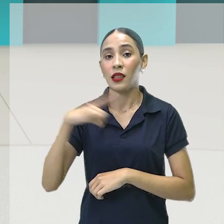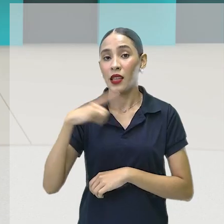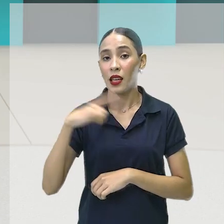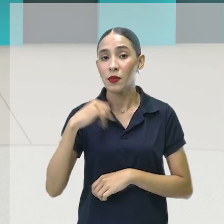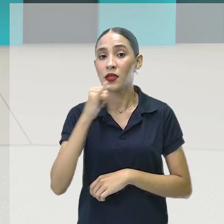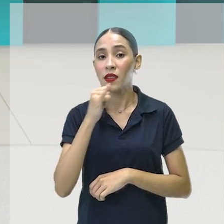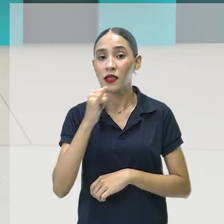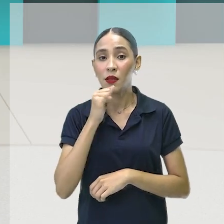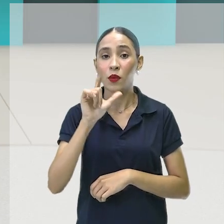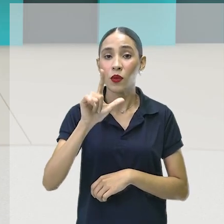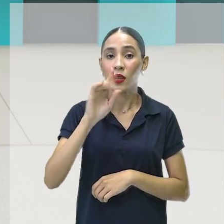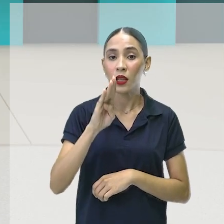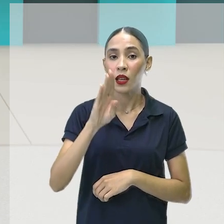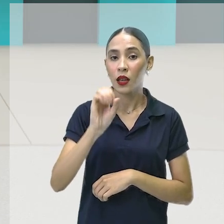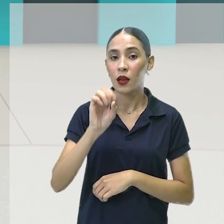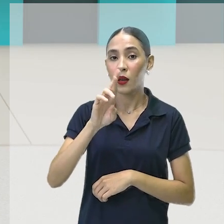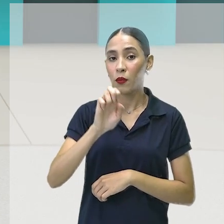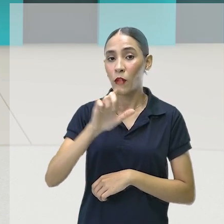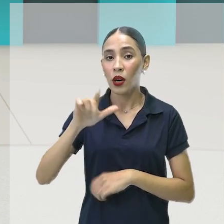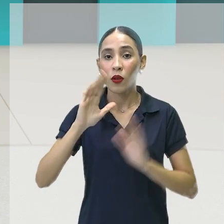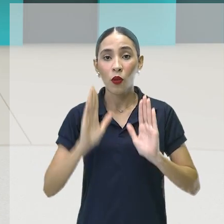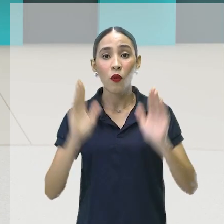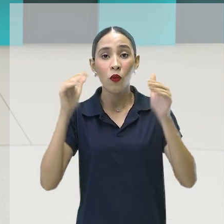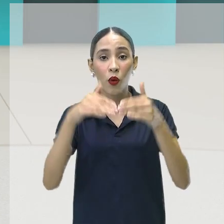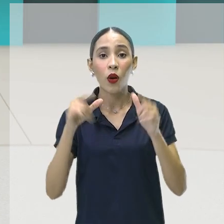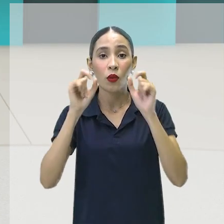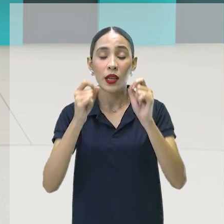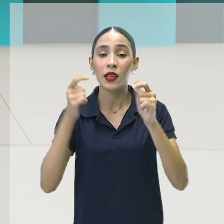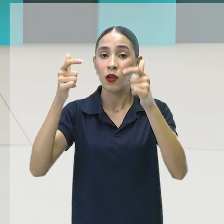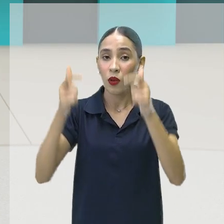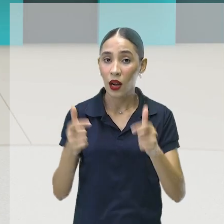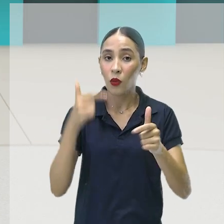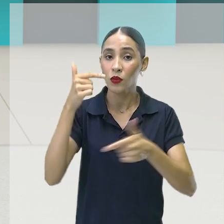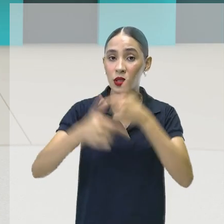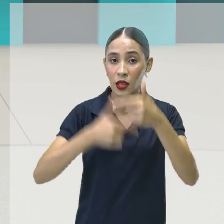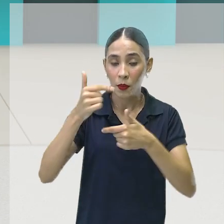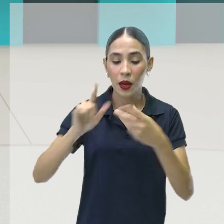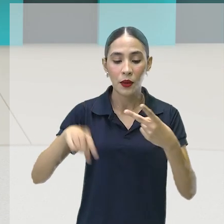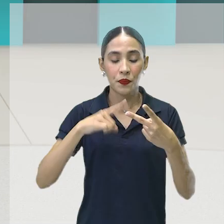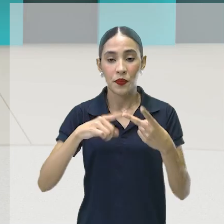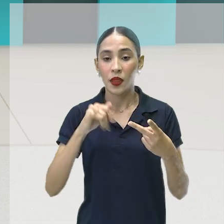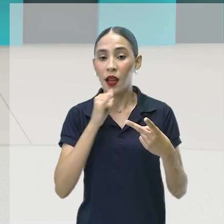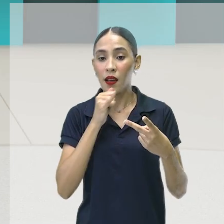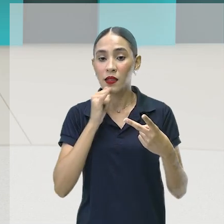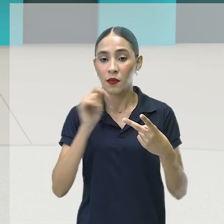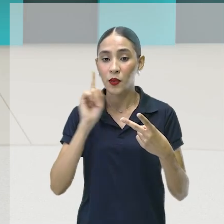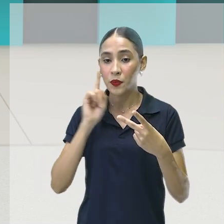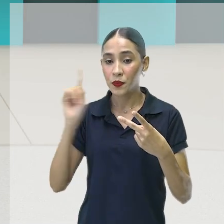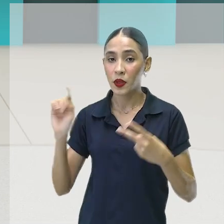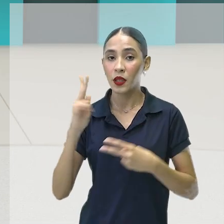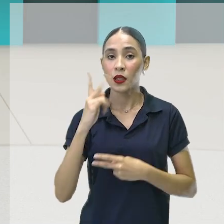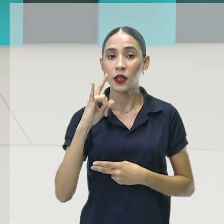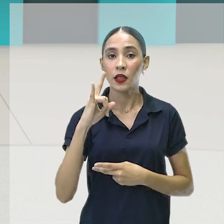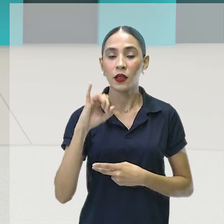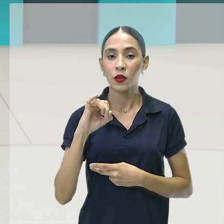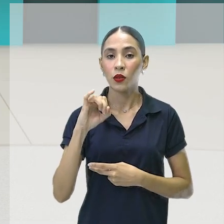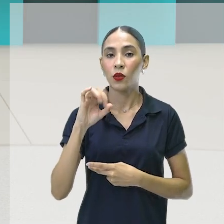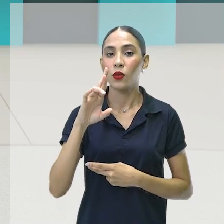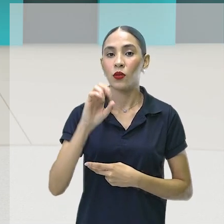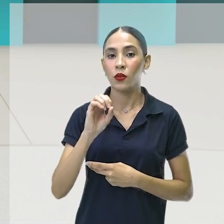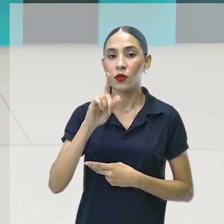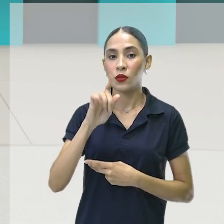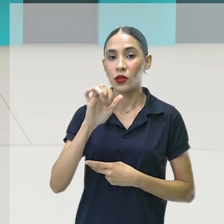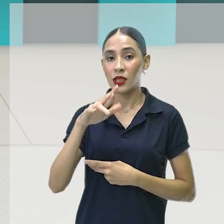ginástica laboral, que é aquela ginástica voltada para o ambiente de trabalho. Nós temos a hidroginástica, que é realizada no